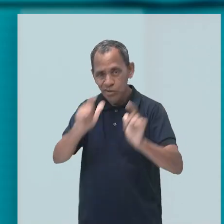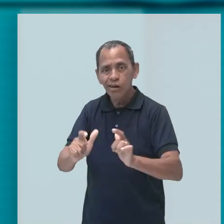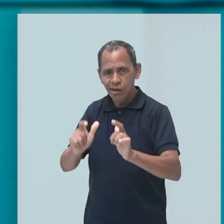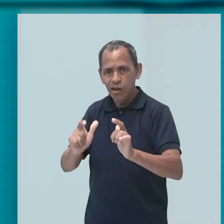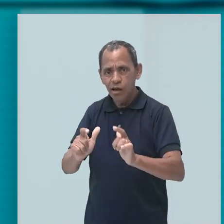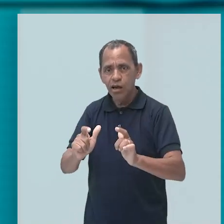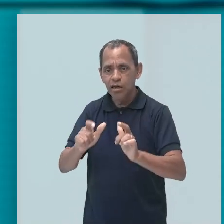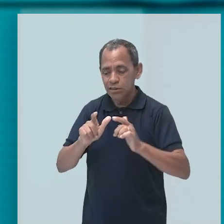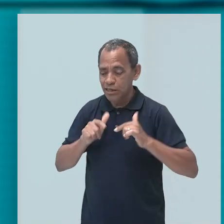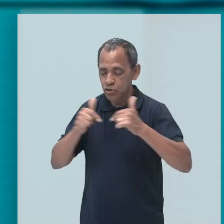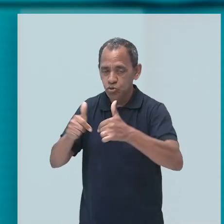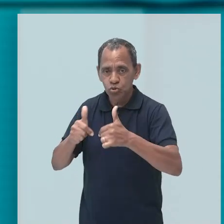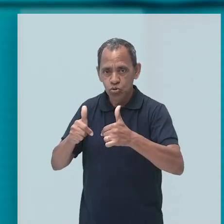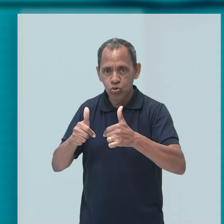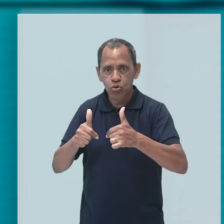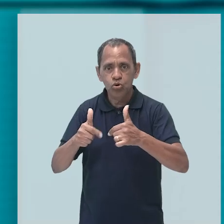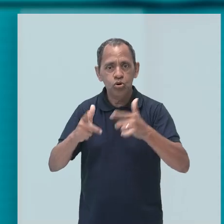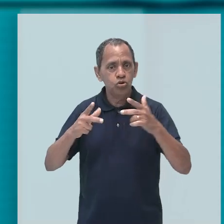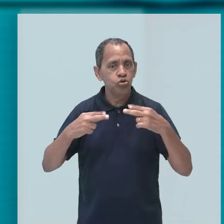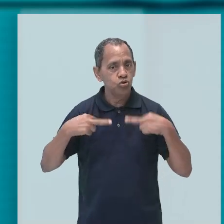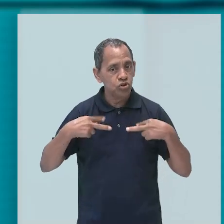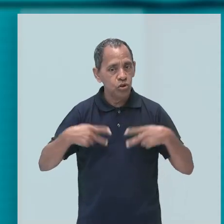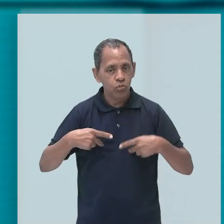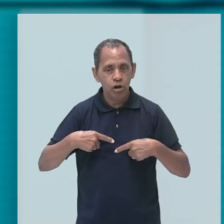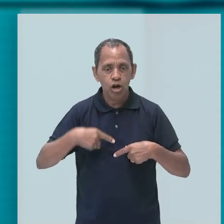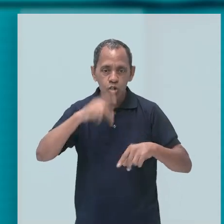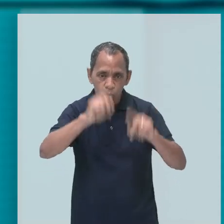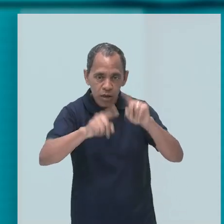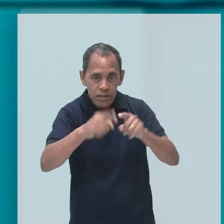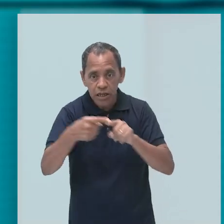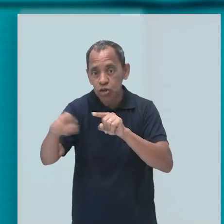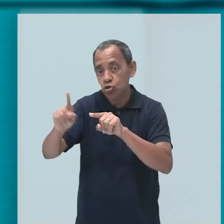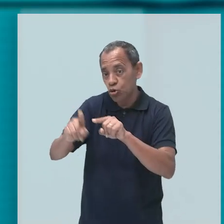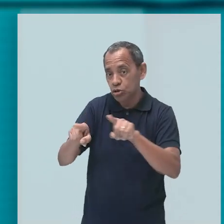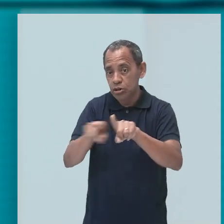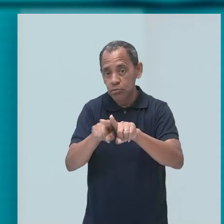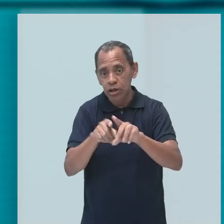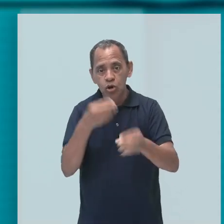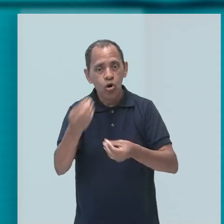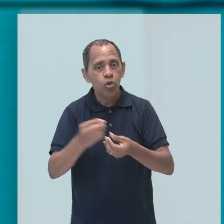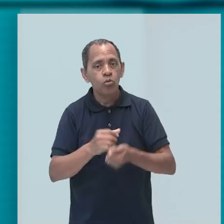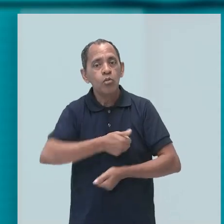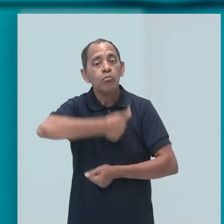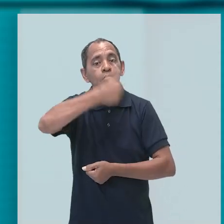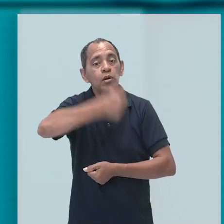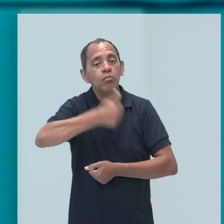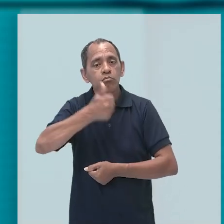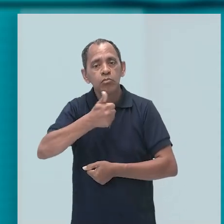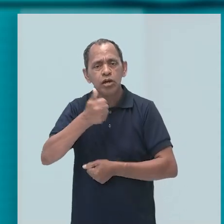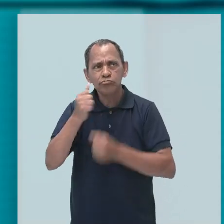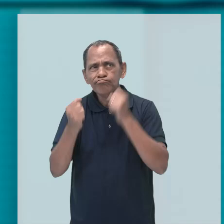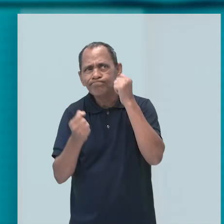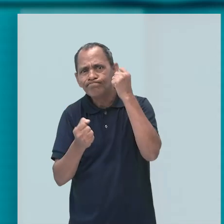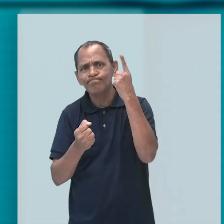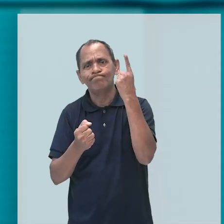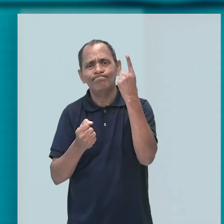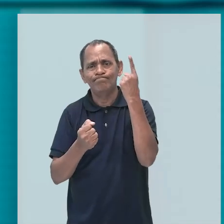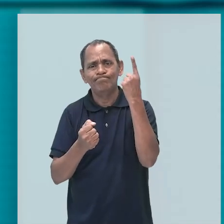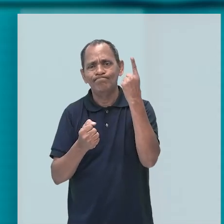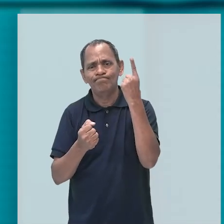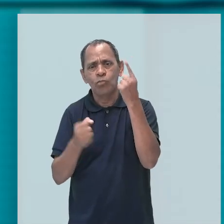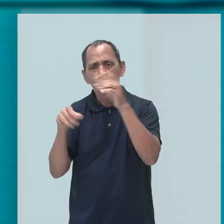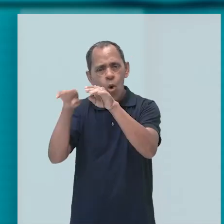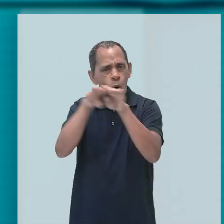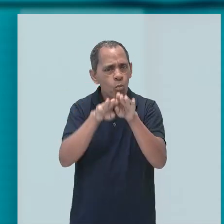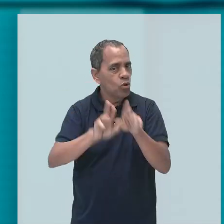comportamentos dos seres humanos para outras coisas, você acaba ali, de primeiro momento, estranhando, porque não é comum,